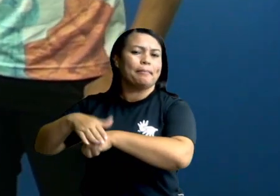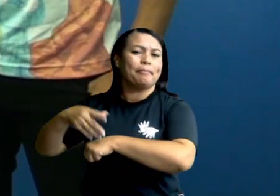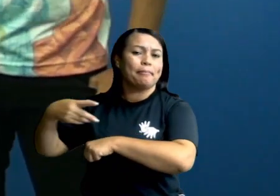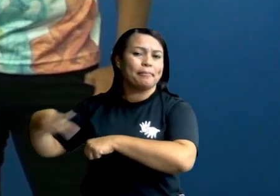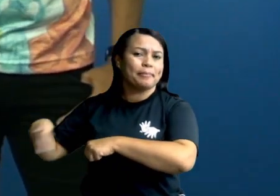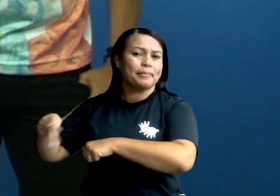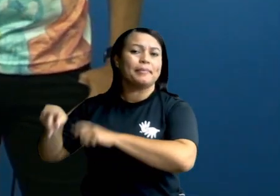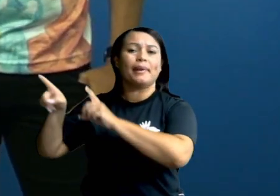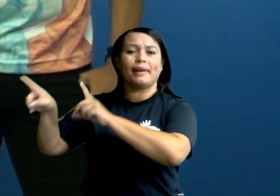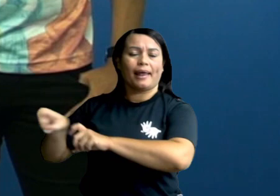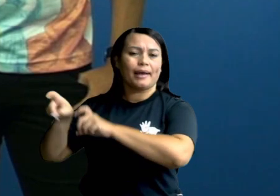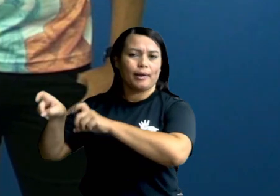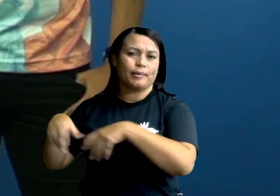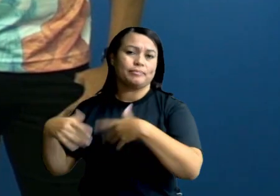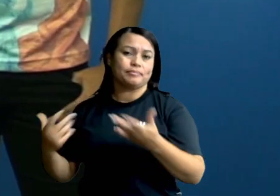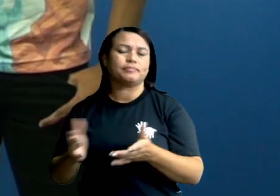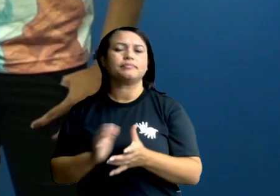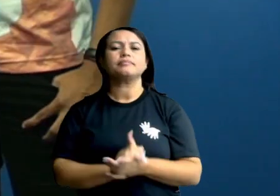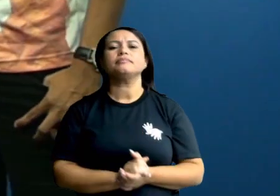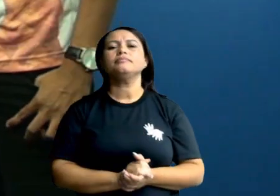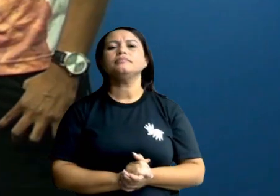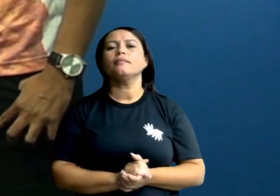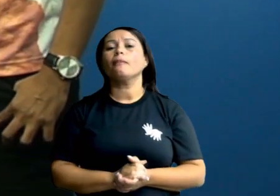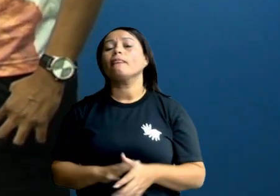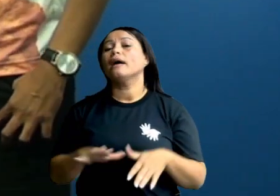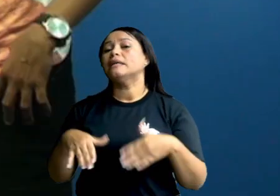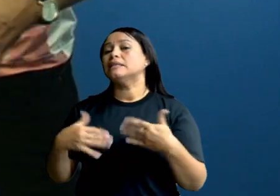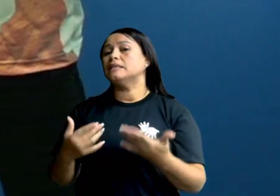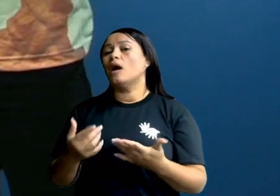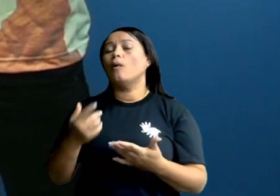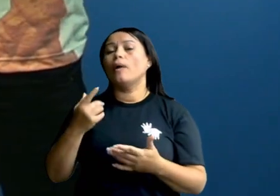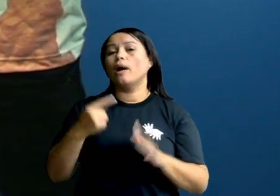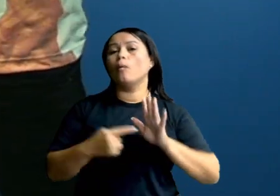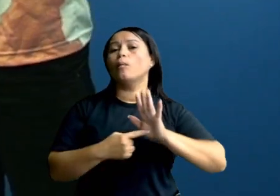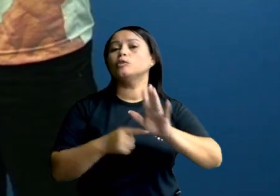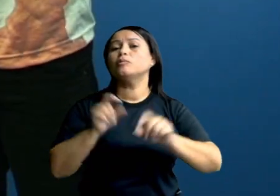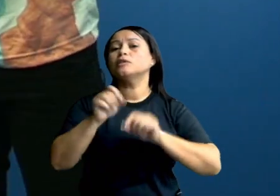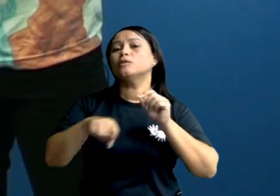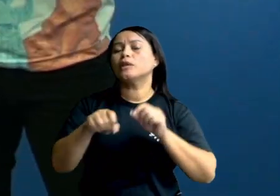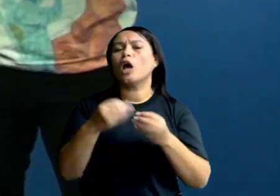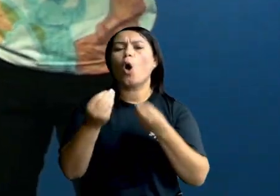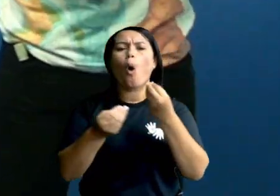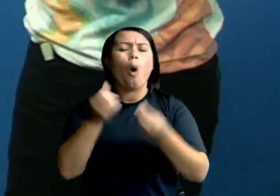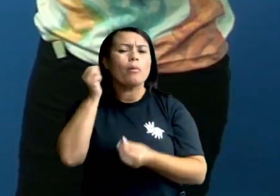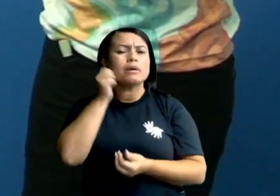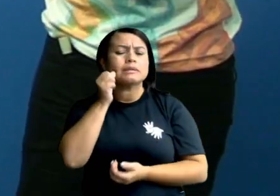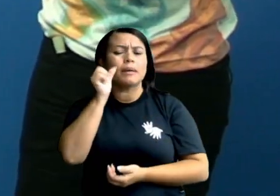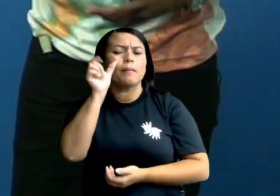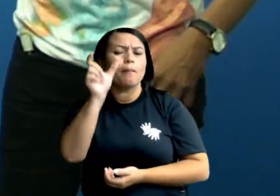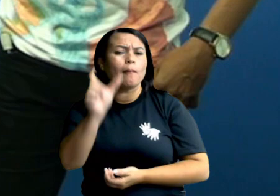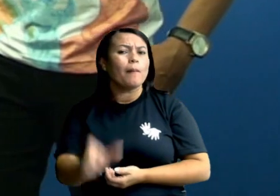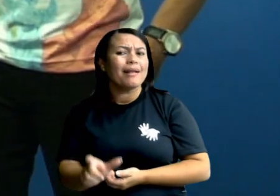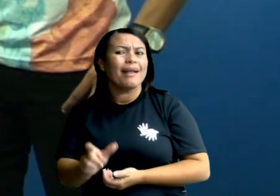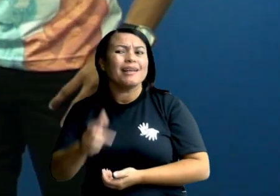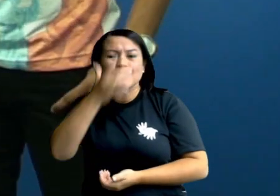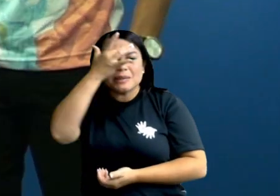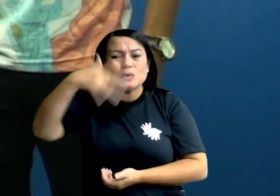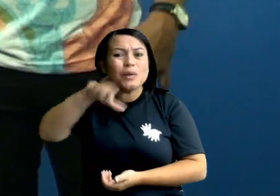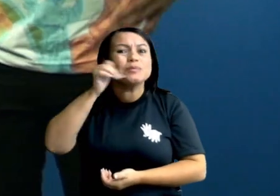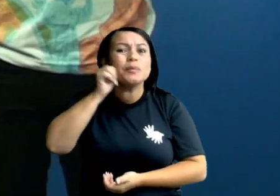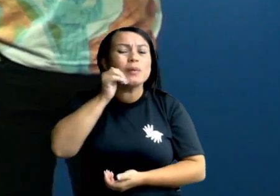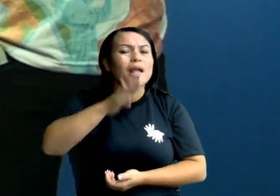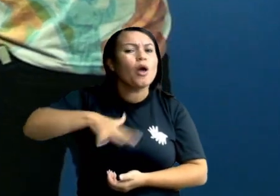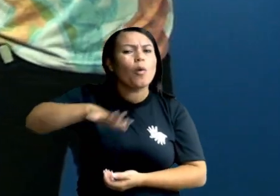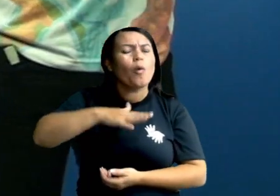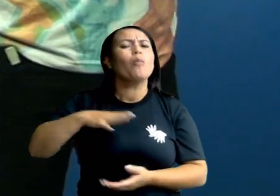à produção agrícola, à pecuária também, tá bom? Então, é o destaque aqui para como essa mulher está cada vez mais, né, inserida nesse